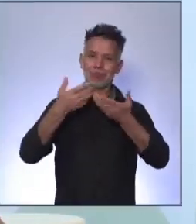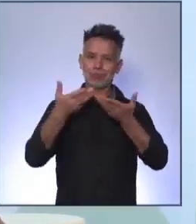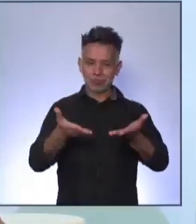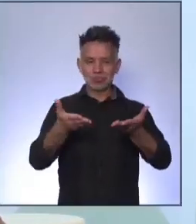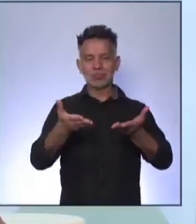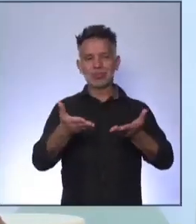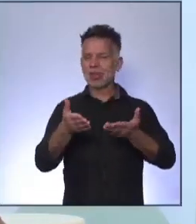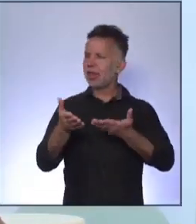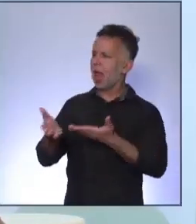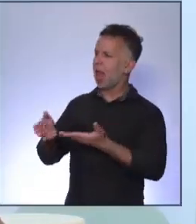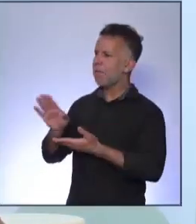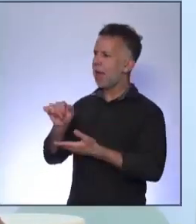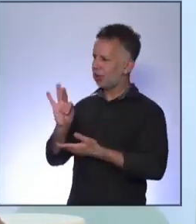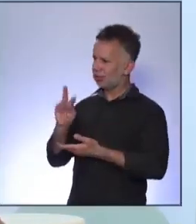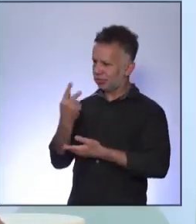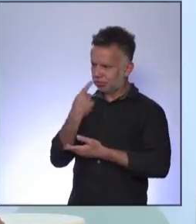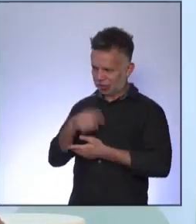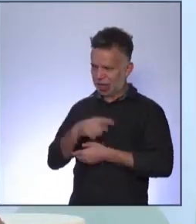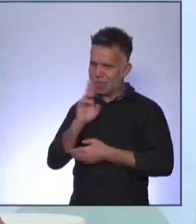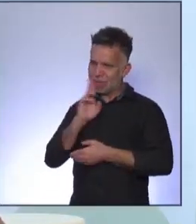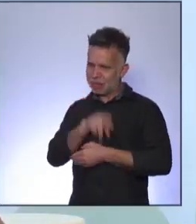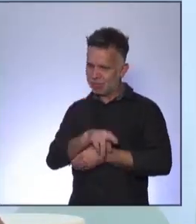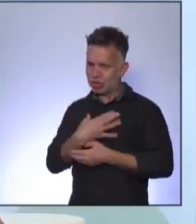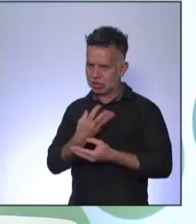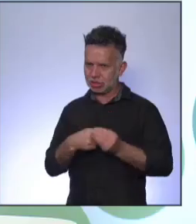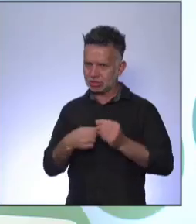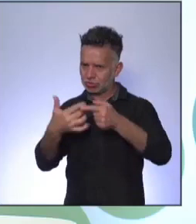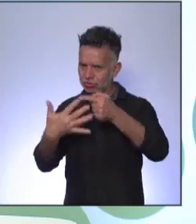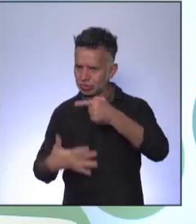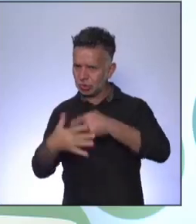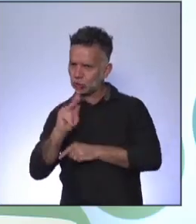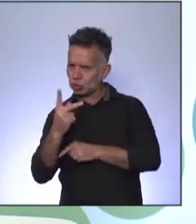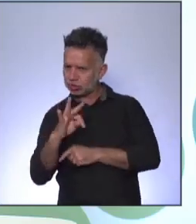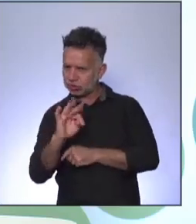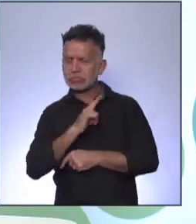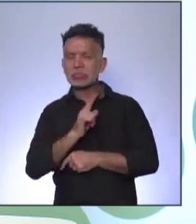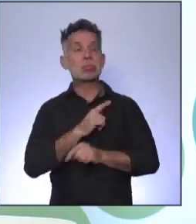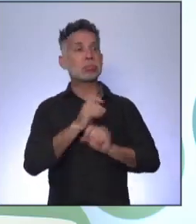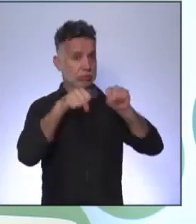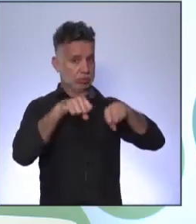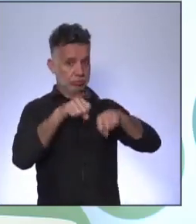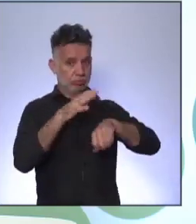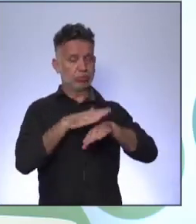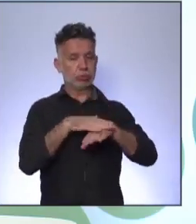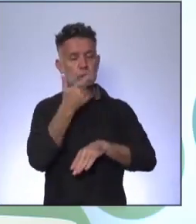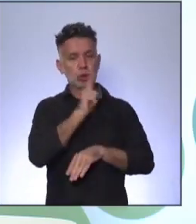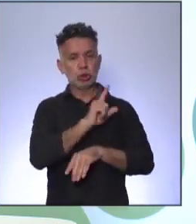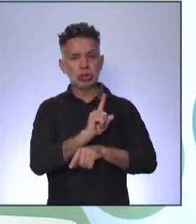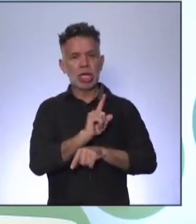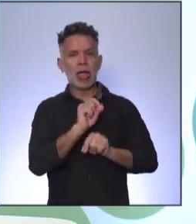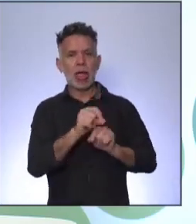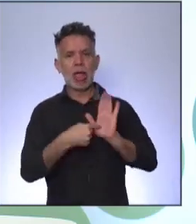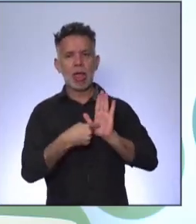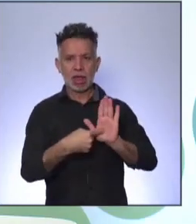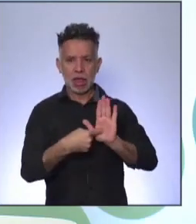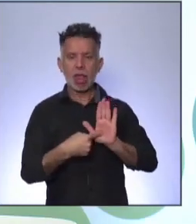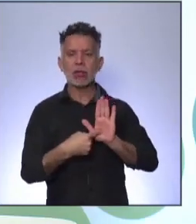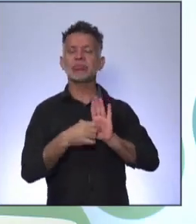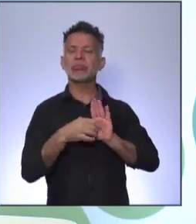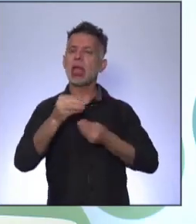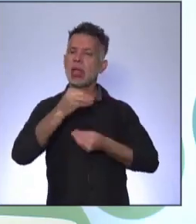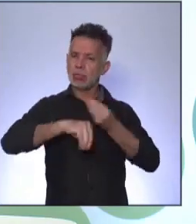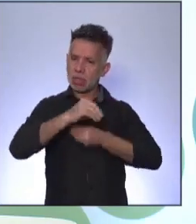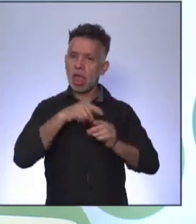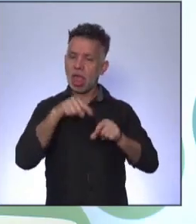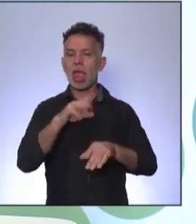E aí, Beth, chegaram mais respostas aí no chat para a gente? Isso, eles já detectaram aqui que o que se refere à mistura